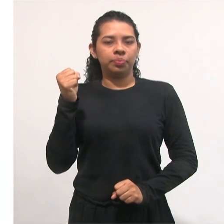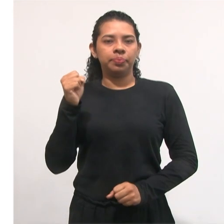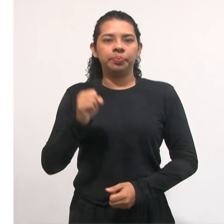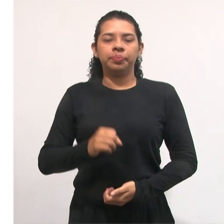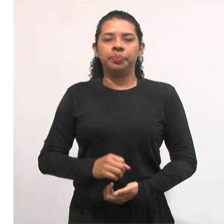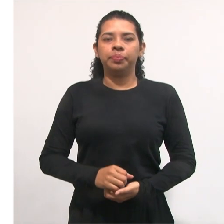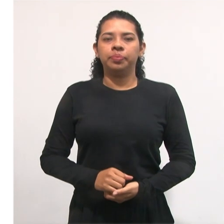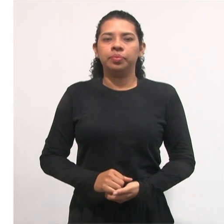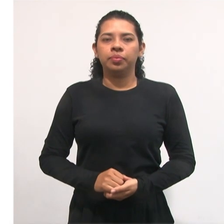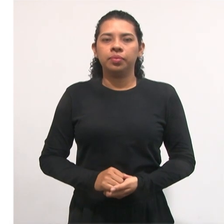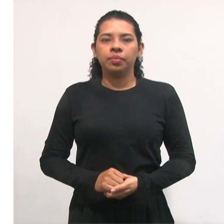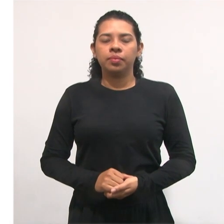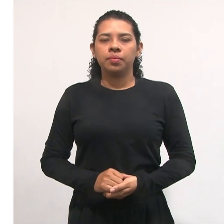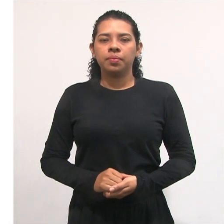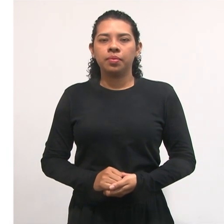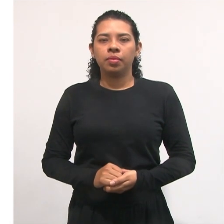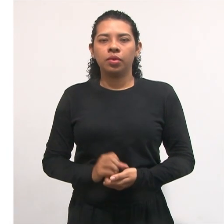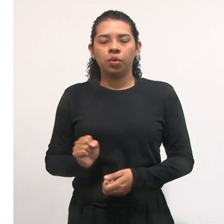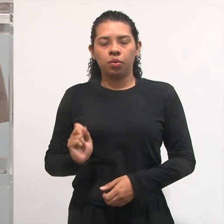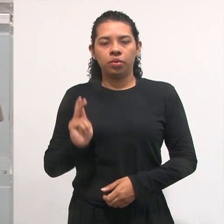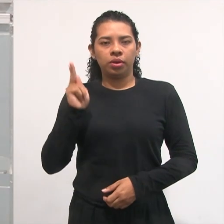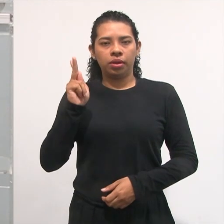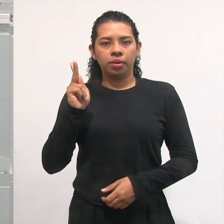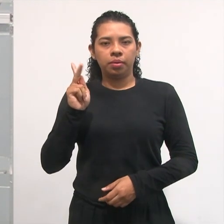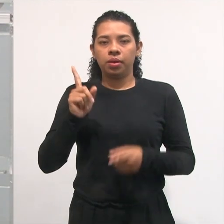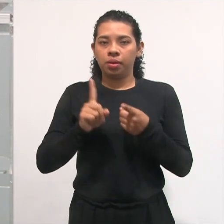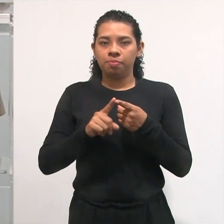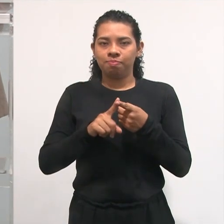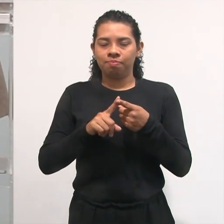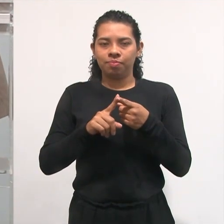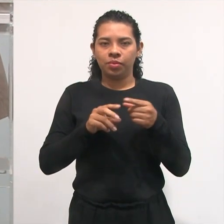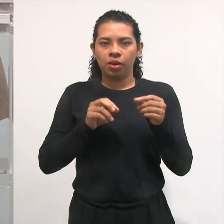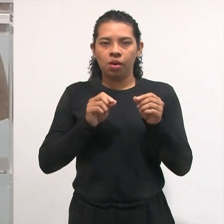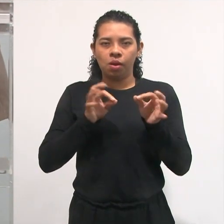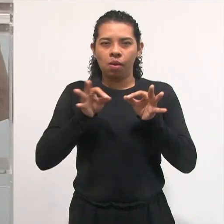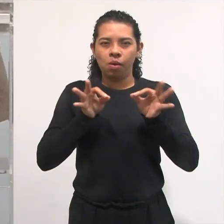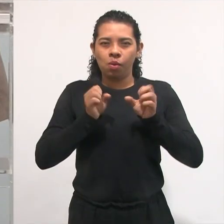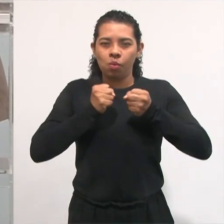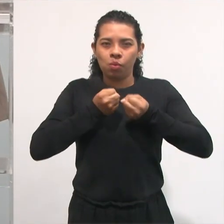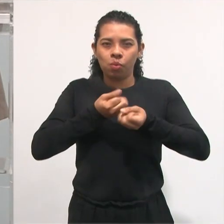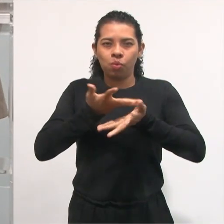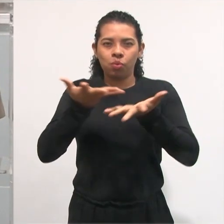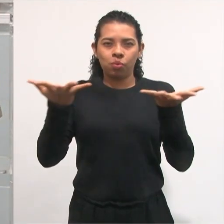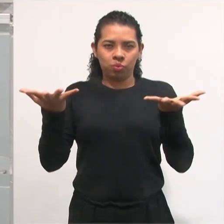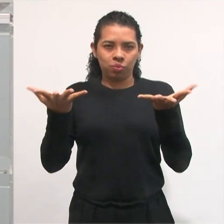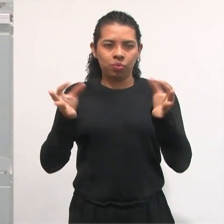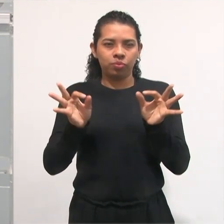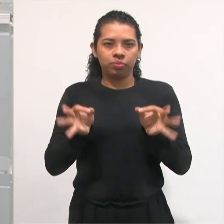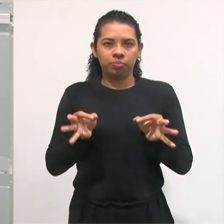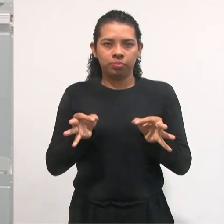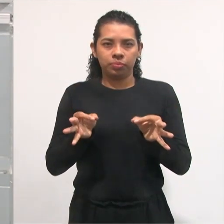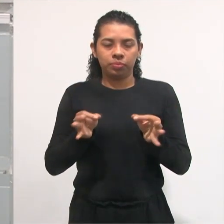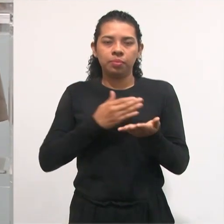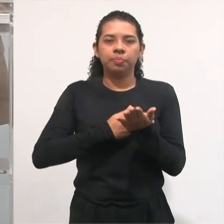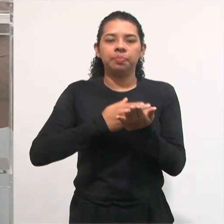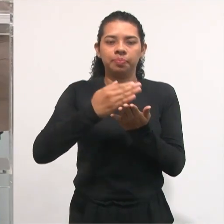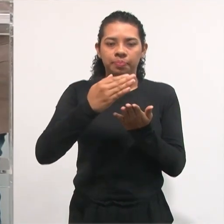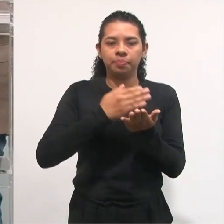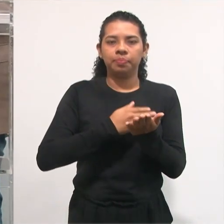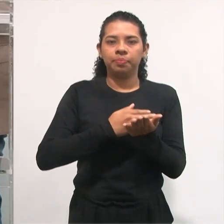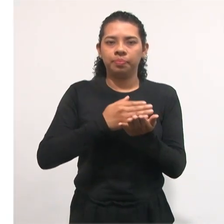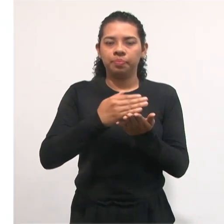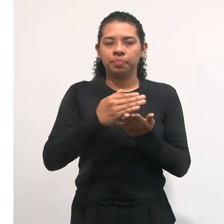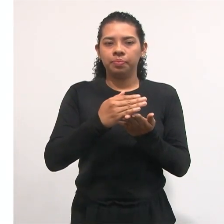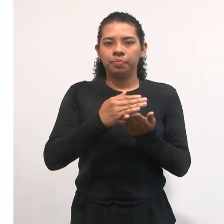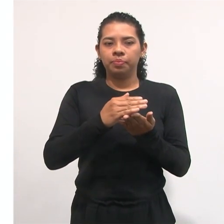a amplitude total de distribuição é 18, ok? 18 é a nossa amplitude total da